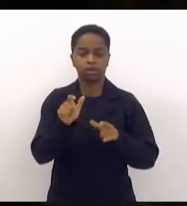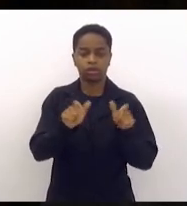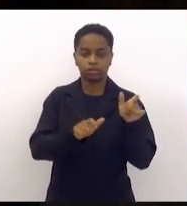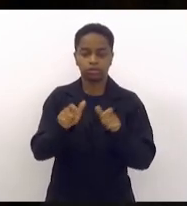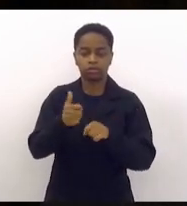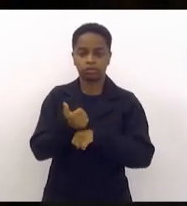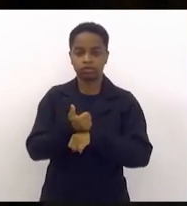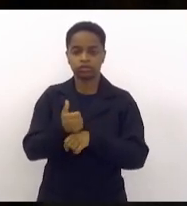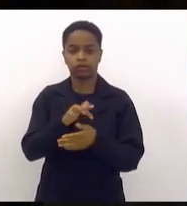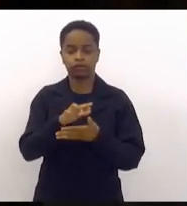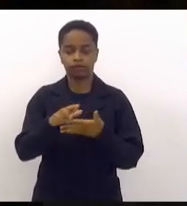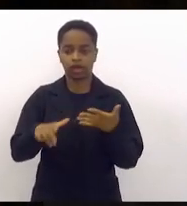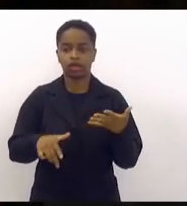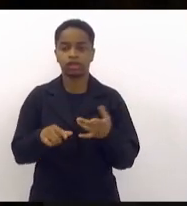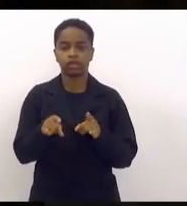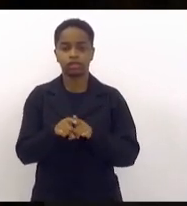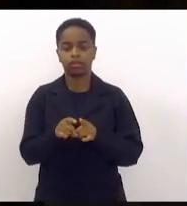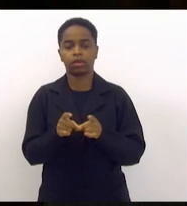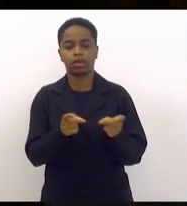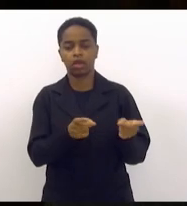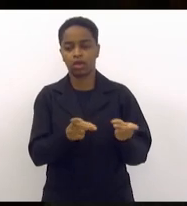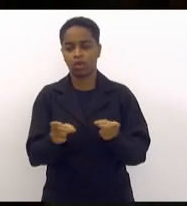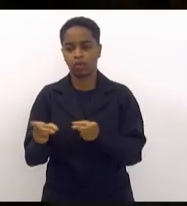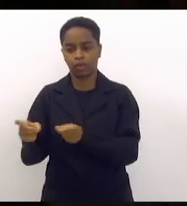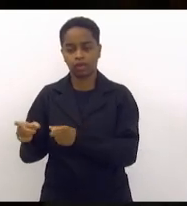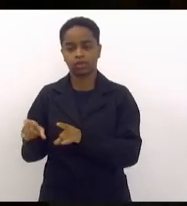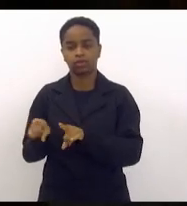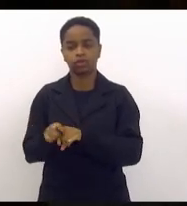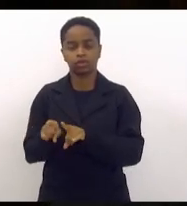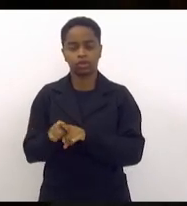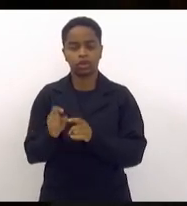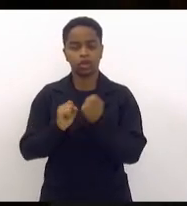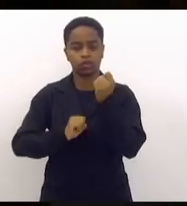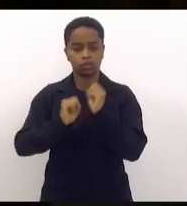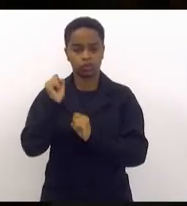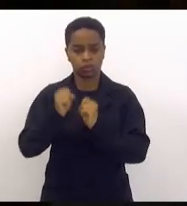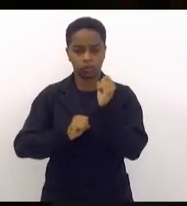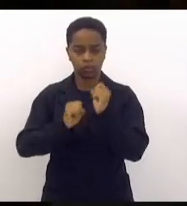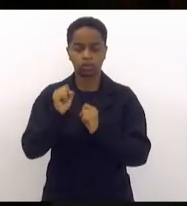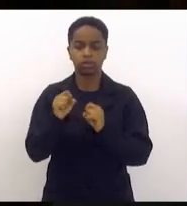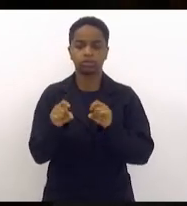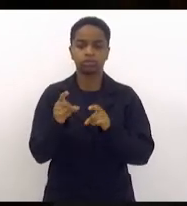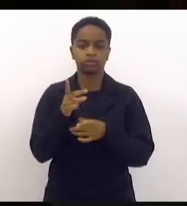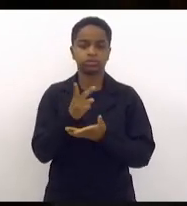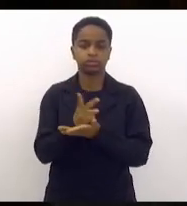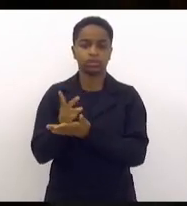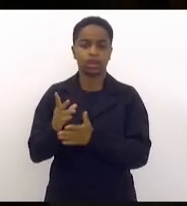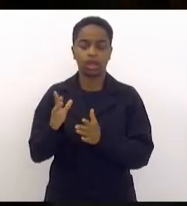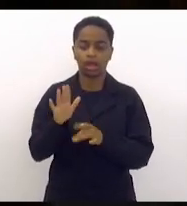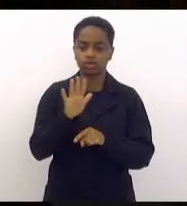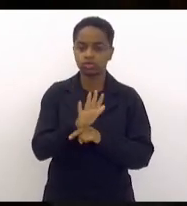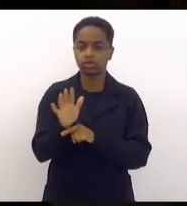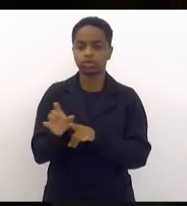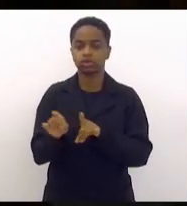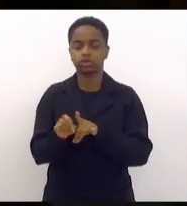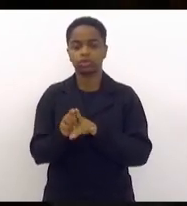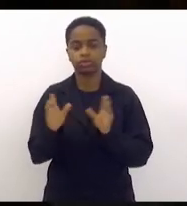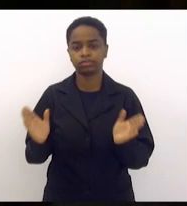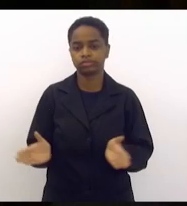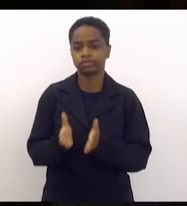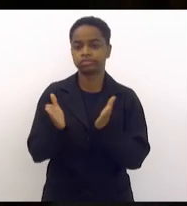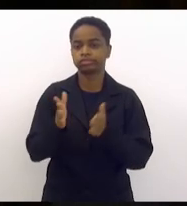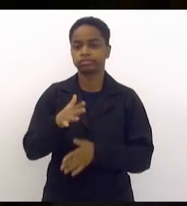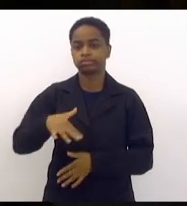tipo de de comércio todo tipo de indústria ajudando e fomentando essa indústria grande